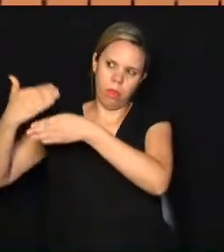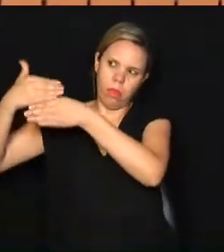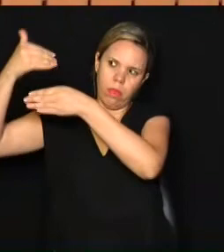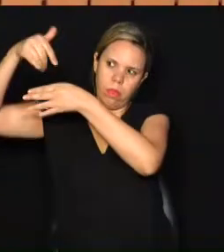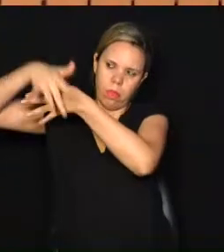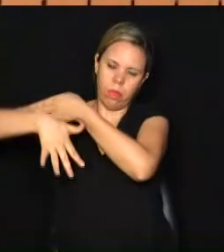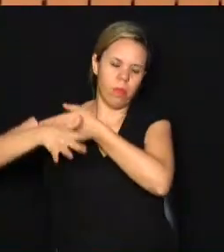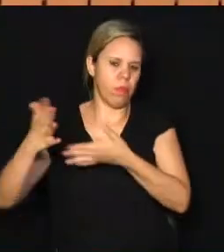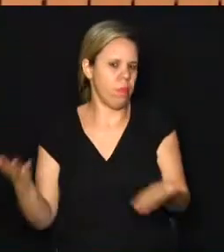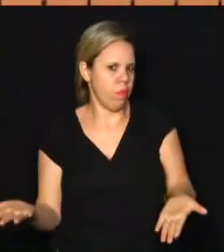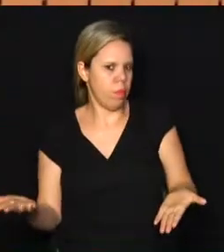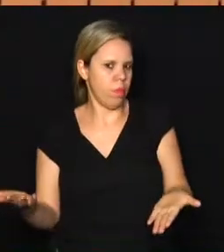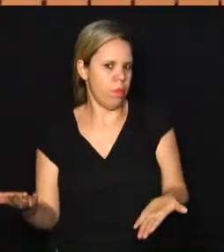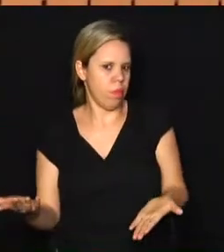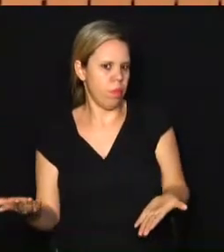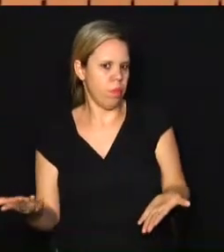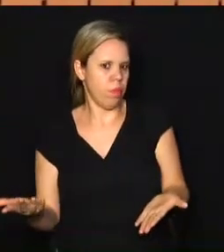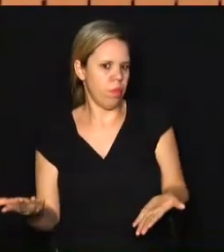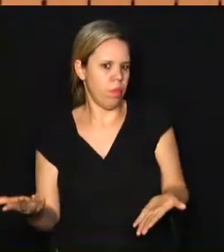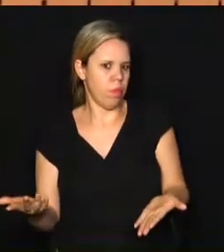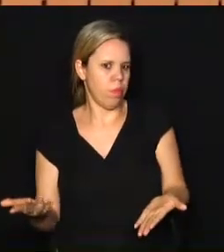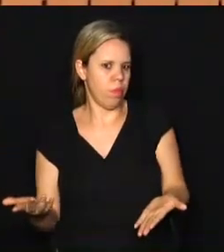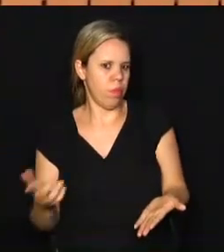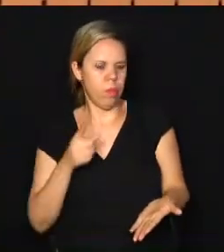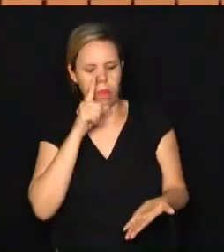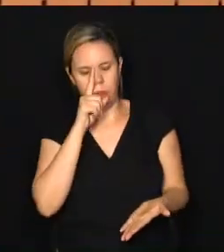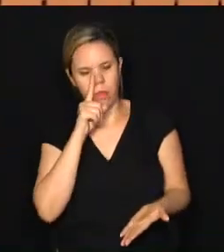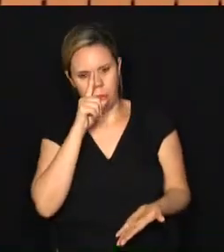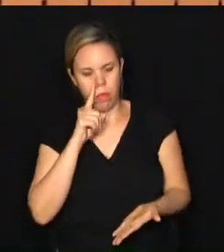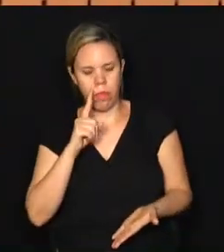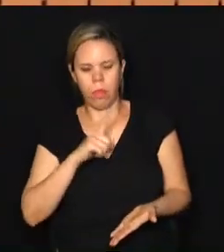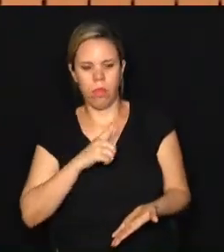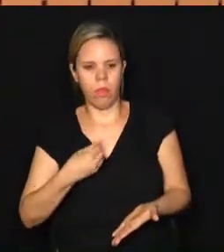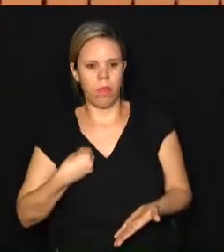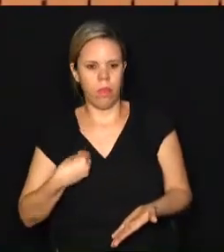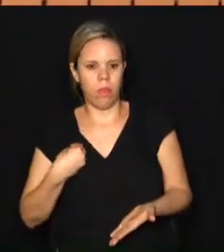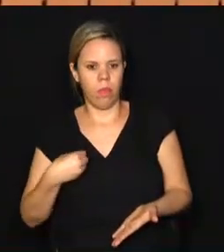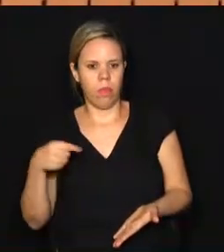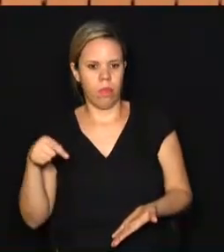isso também é mais uma desses riscos que nós estamos,